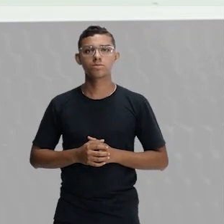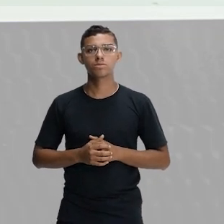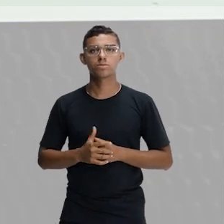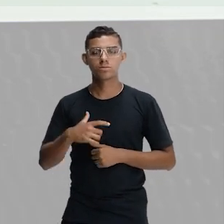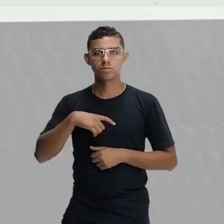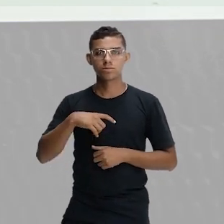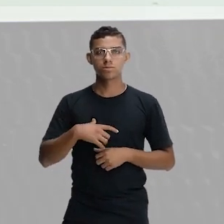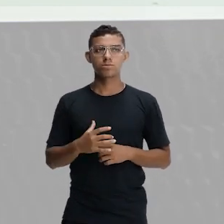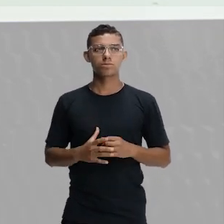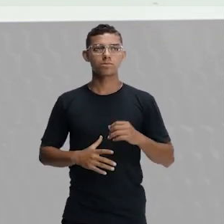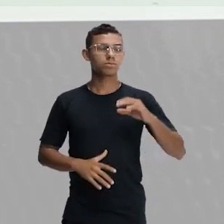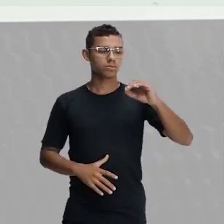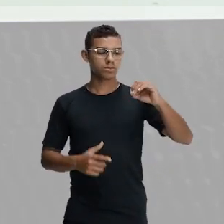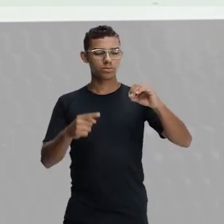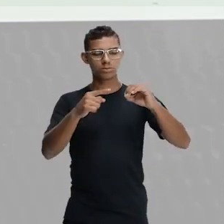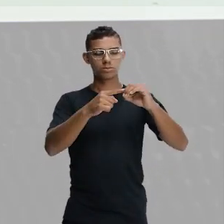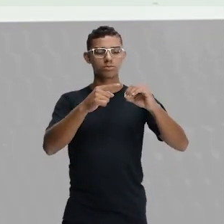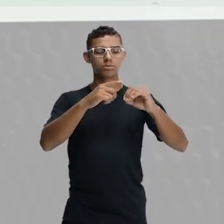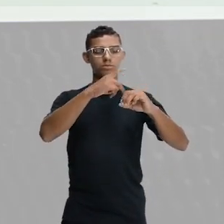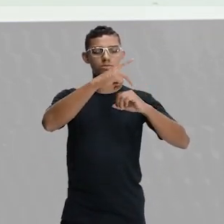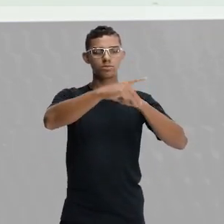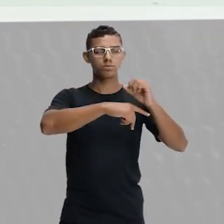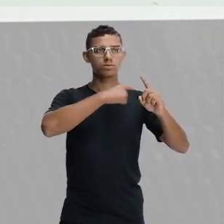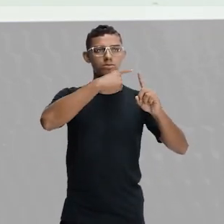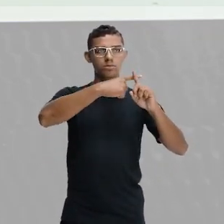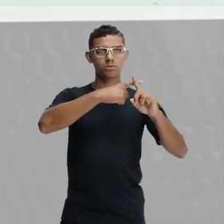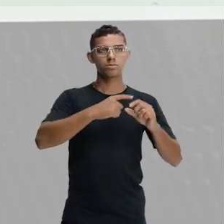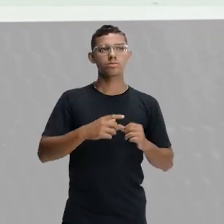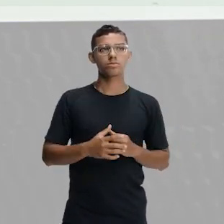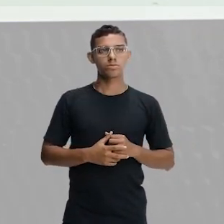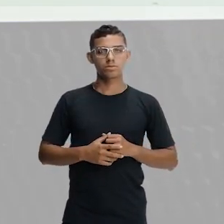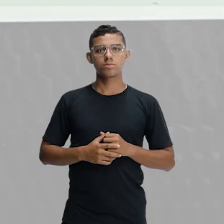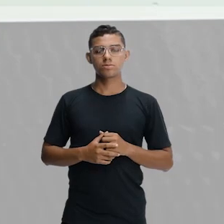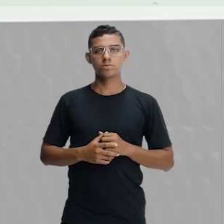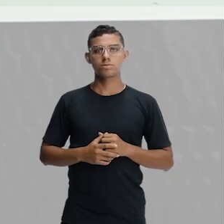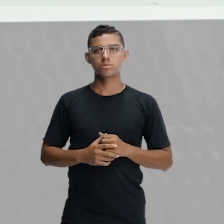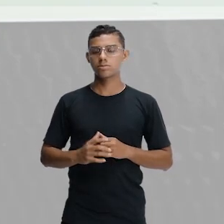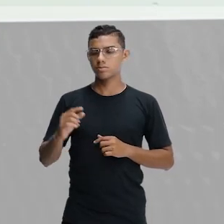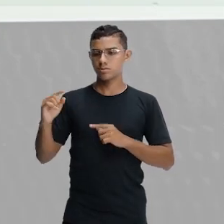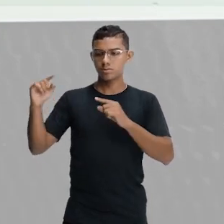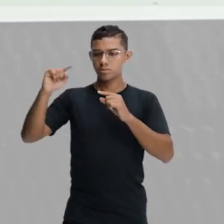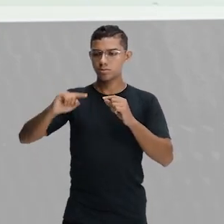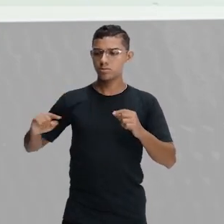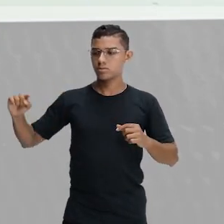certo? Tem uma falta de elétrons nele. Quando nós aproximamos de um corpo,